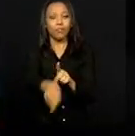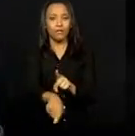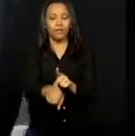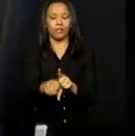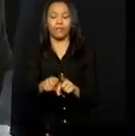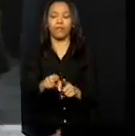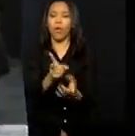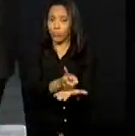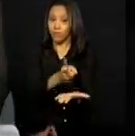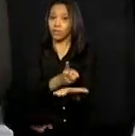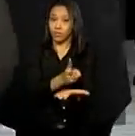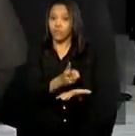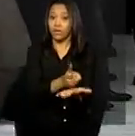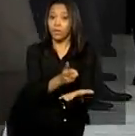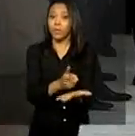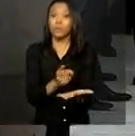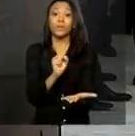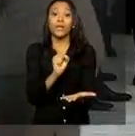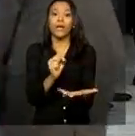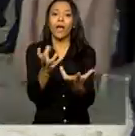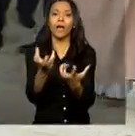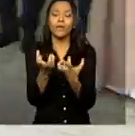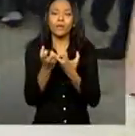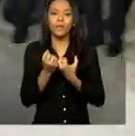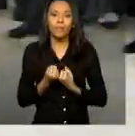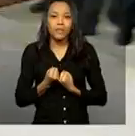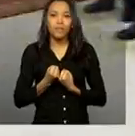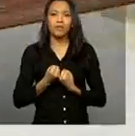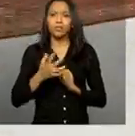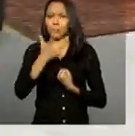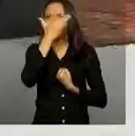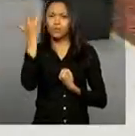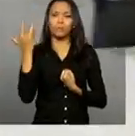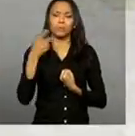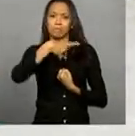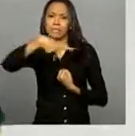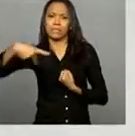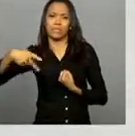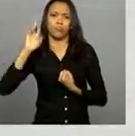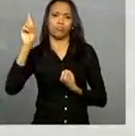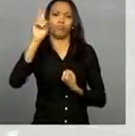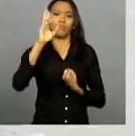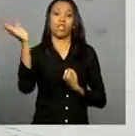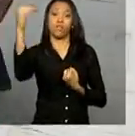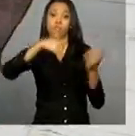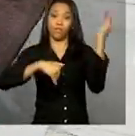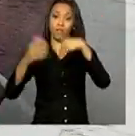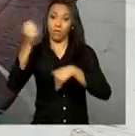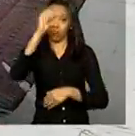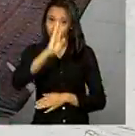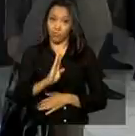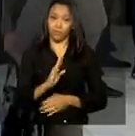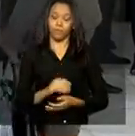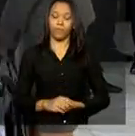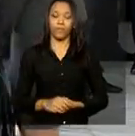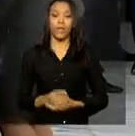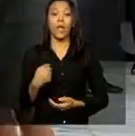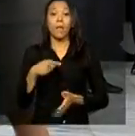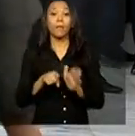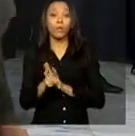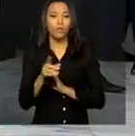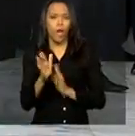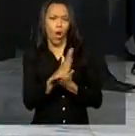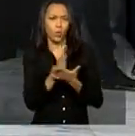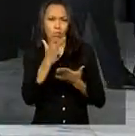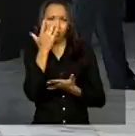de grande acolhimento de representantes estrangeiros no Brasil. A gente vê que alguns falam rapidamente